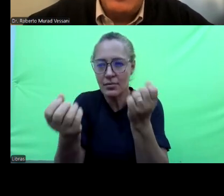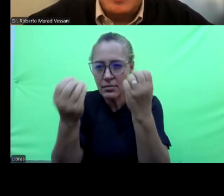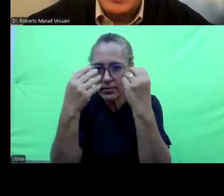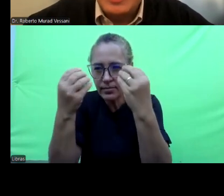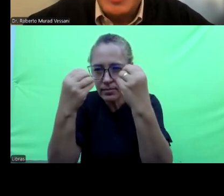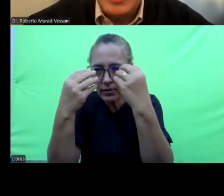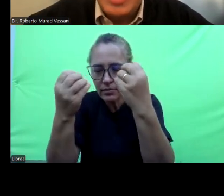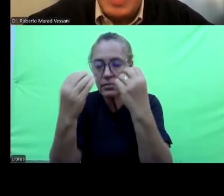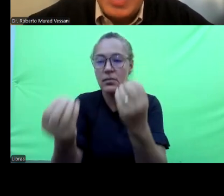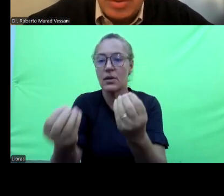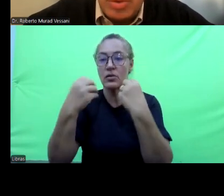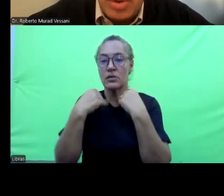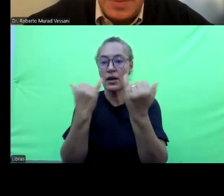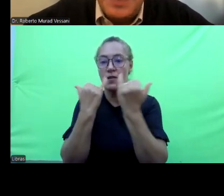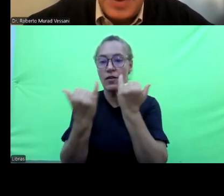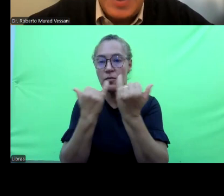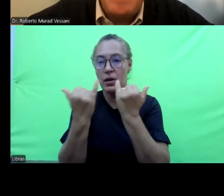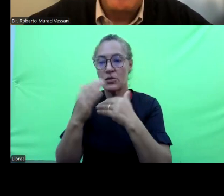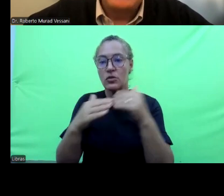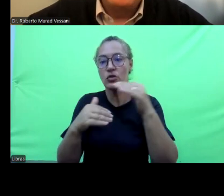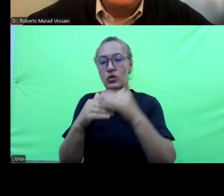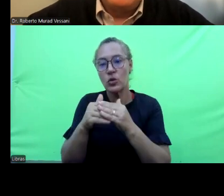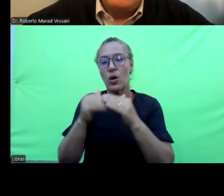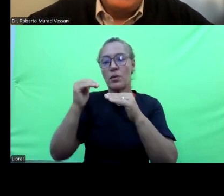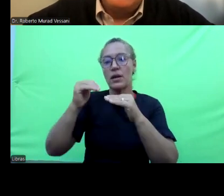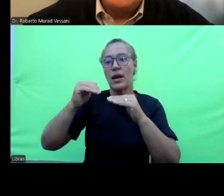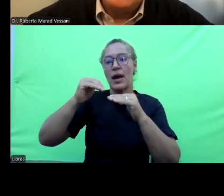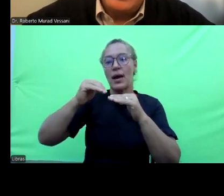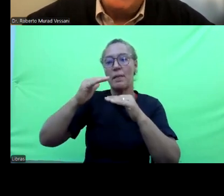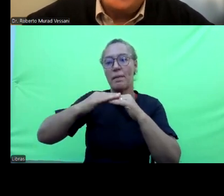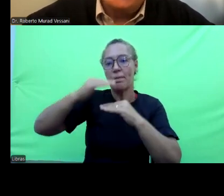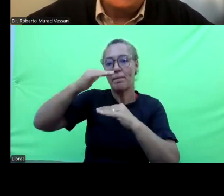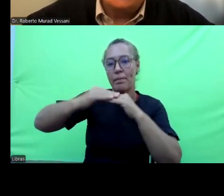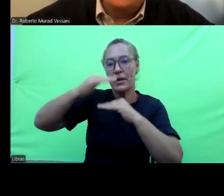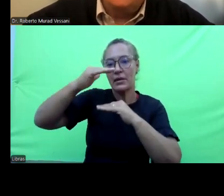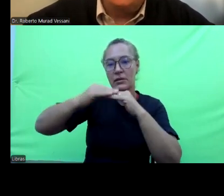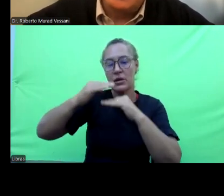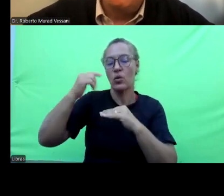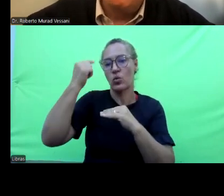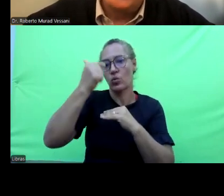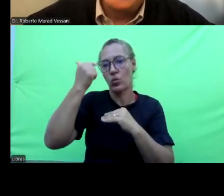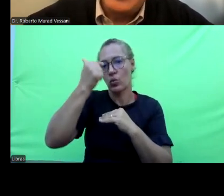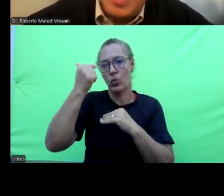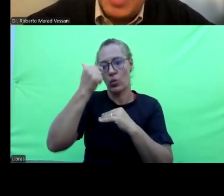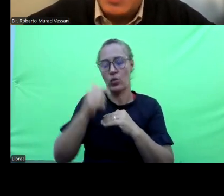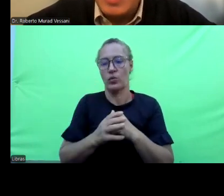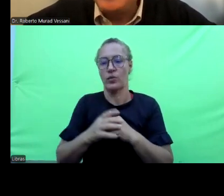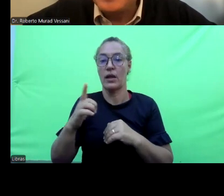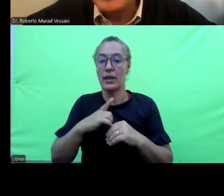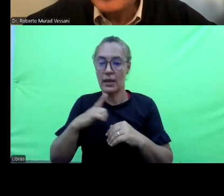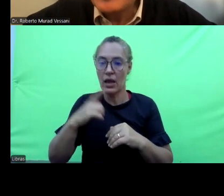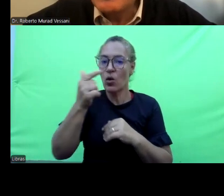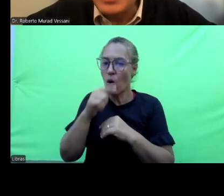a informação da medida da pressão do olho, né? E existem aparelhos portáteis,